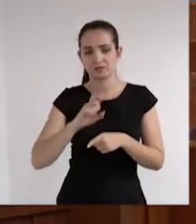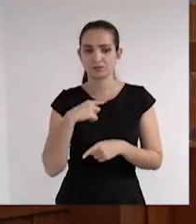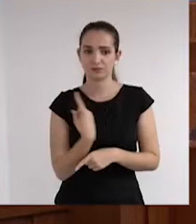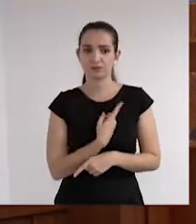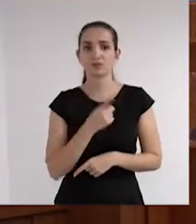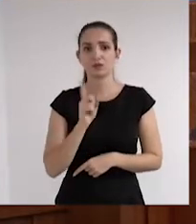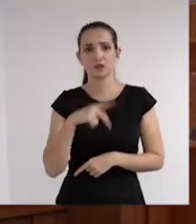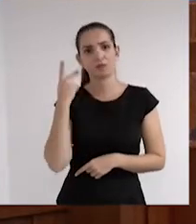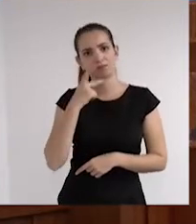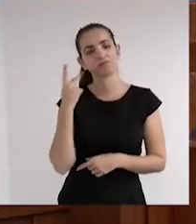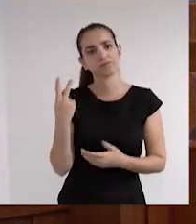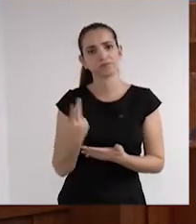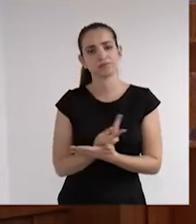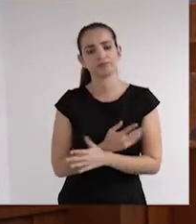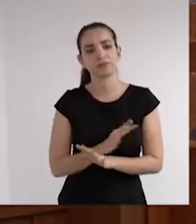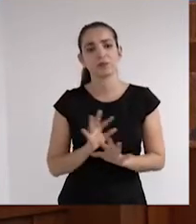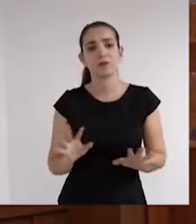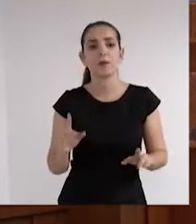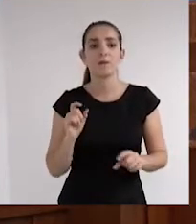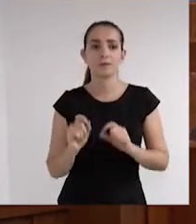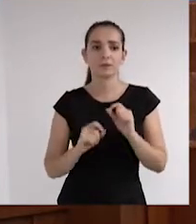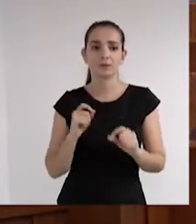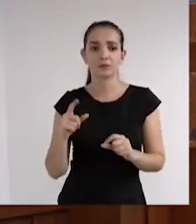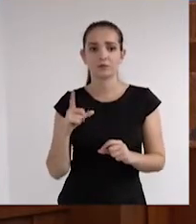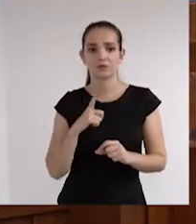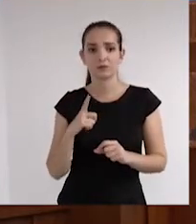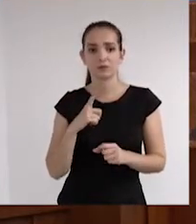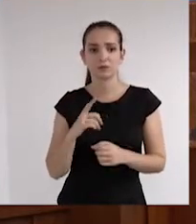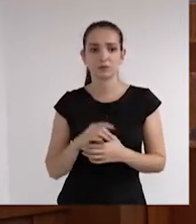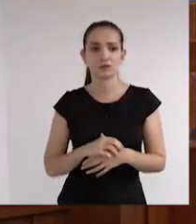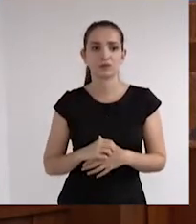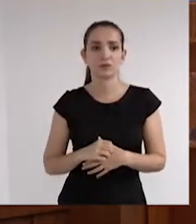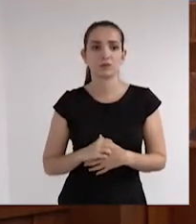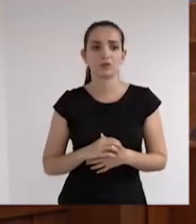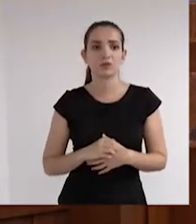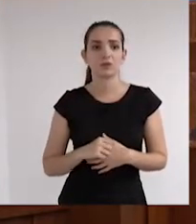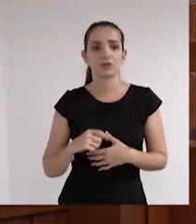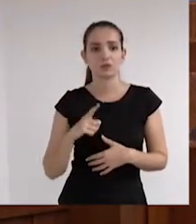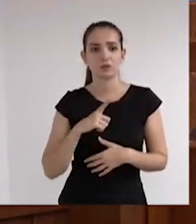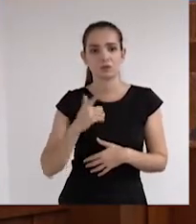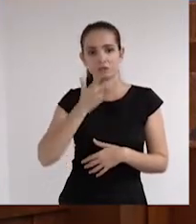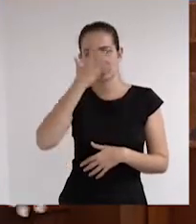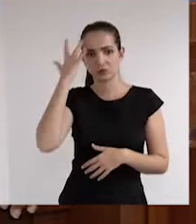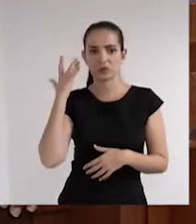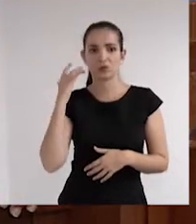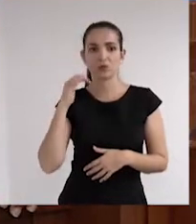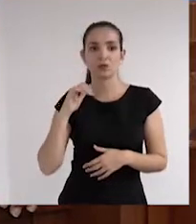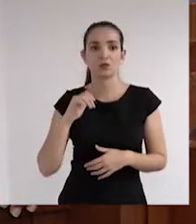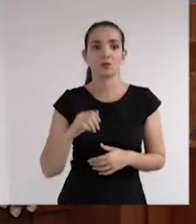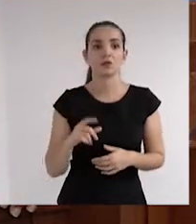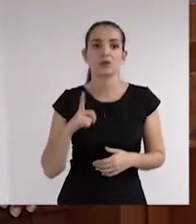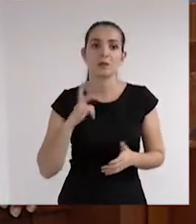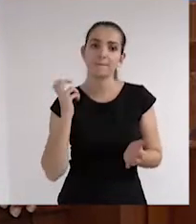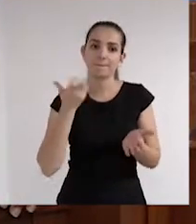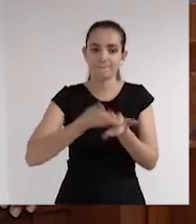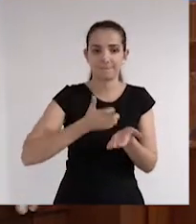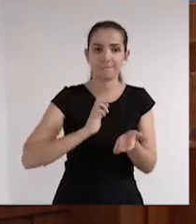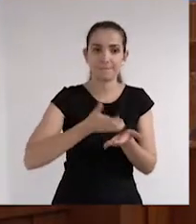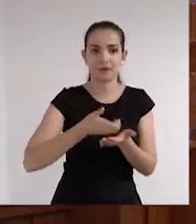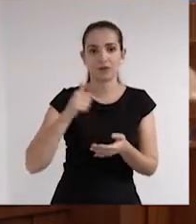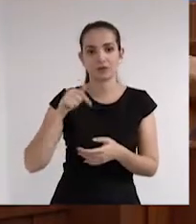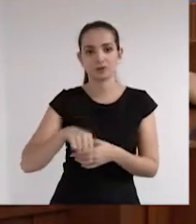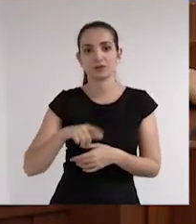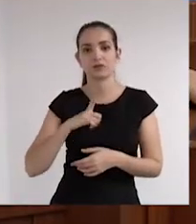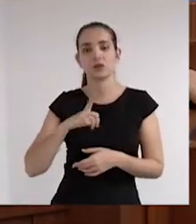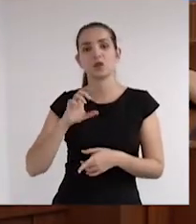É uma política equivocada, porque ao você tirar o agente arrecadador estadual do município, você está tirando o Estado de